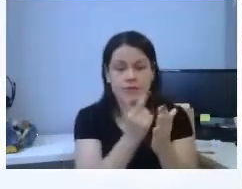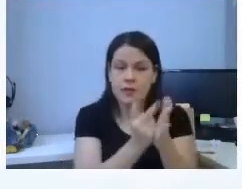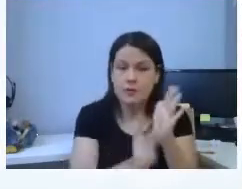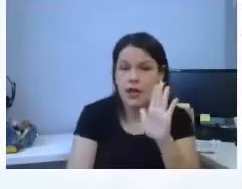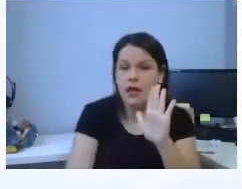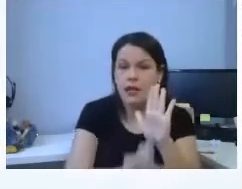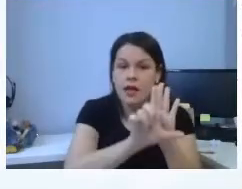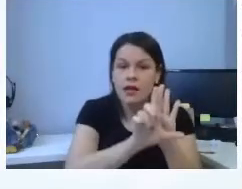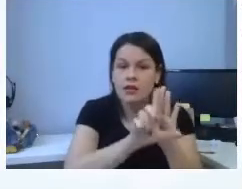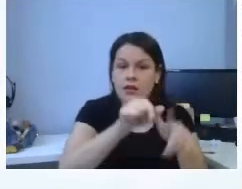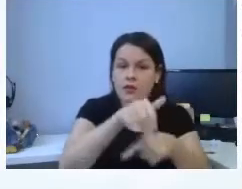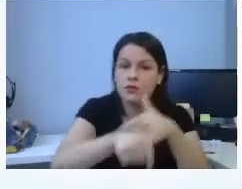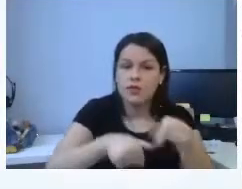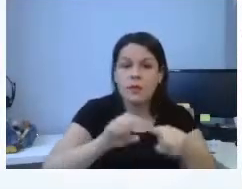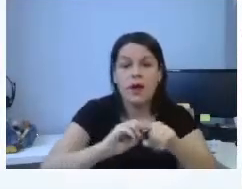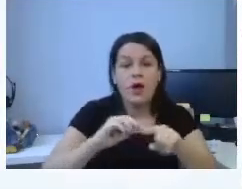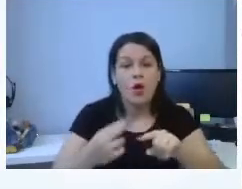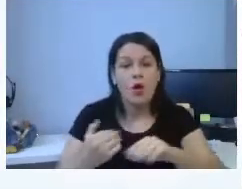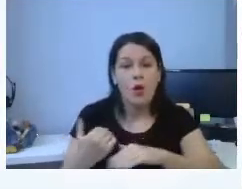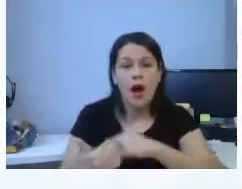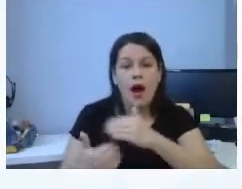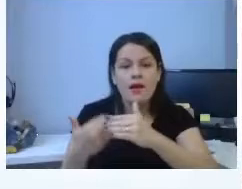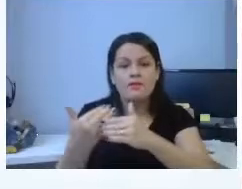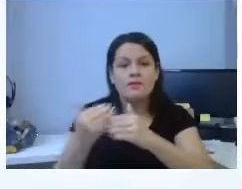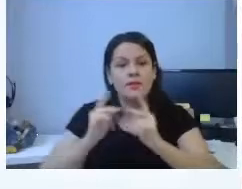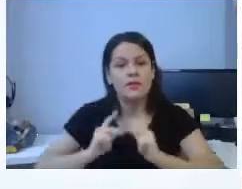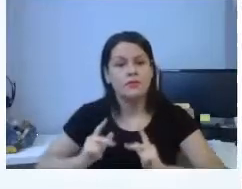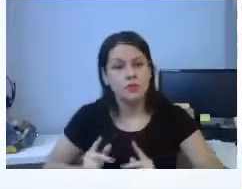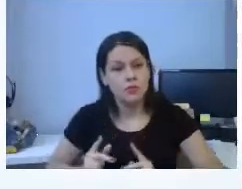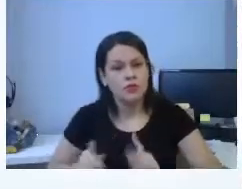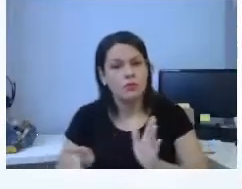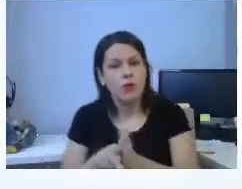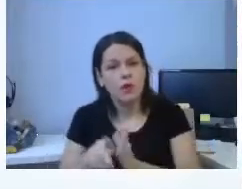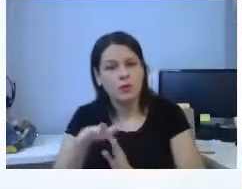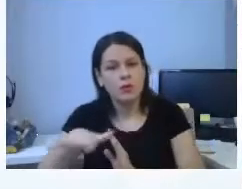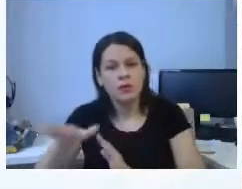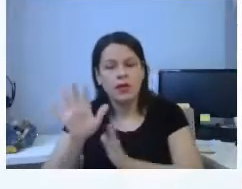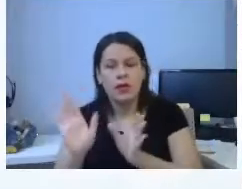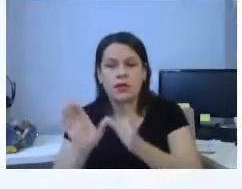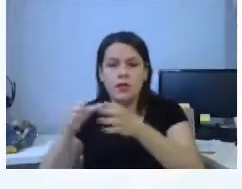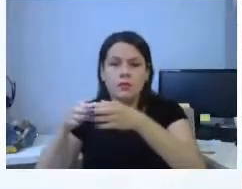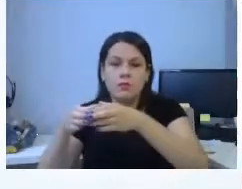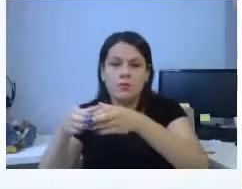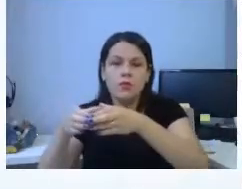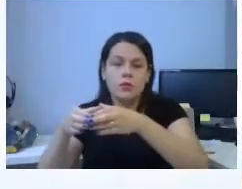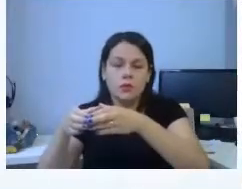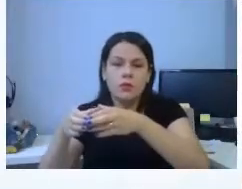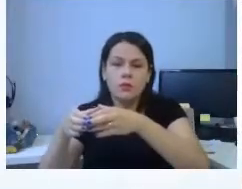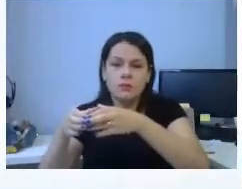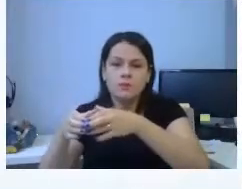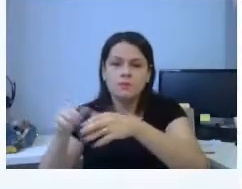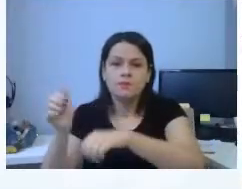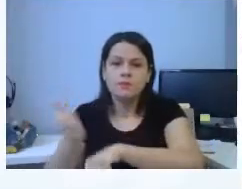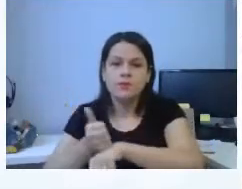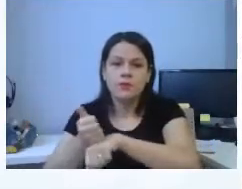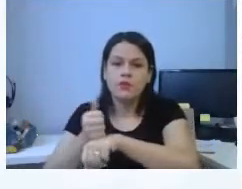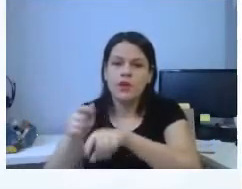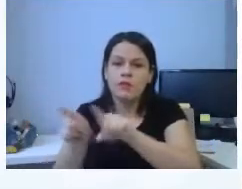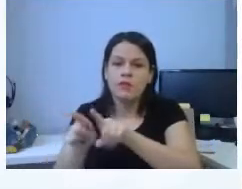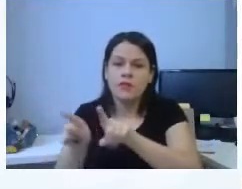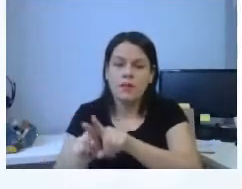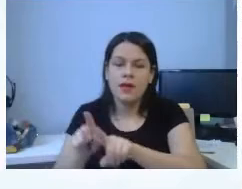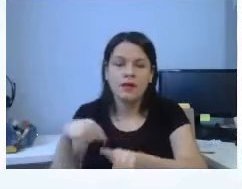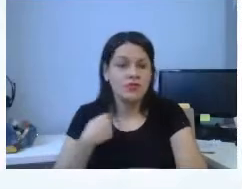avanço de determinadas posições do setor empresarial precariza mais ainda a situação